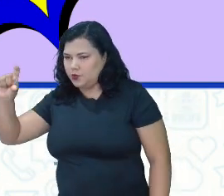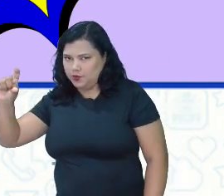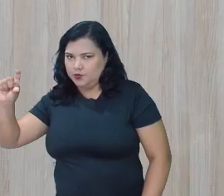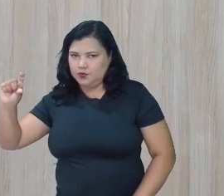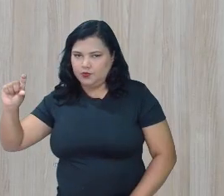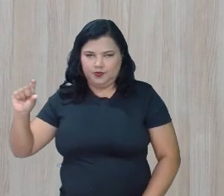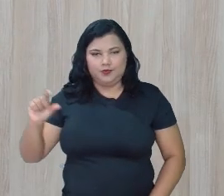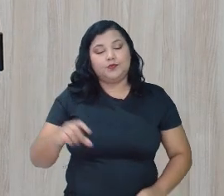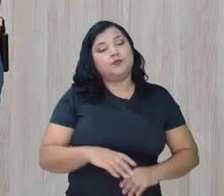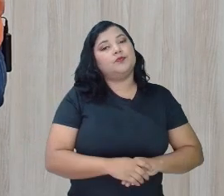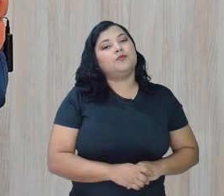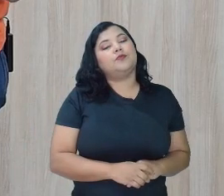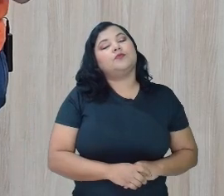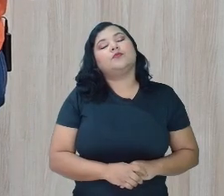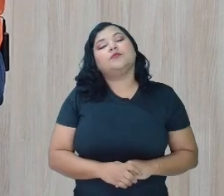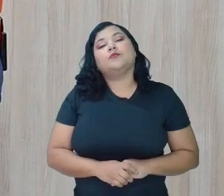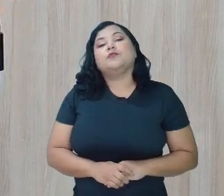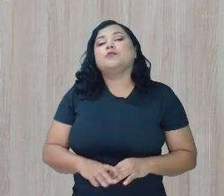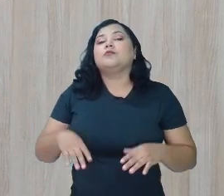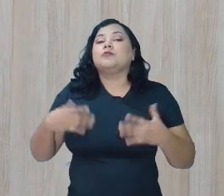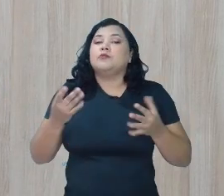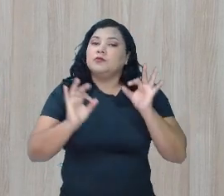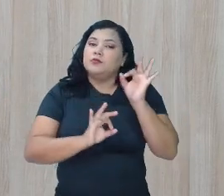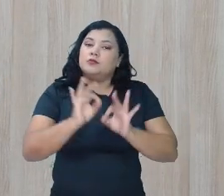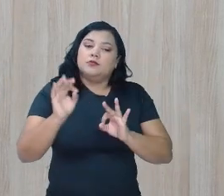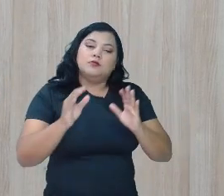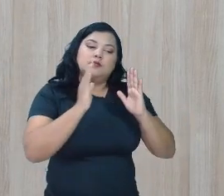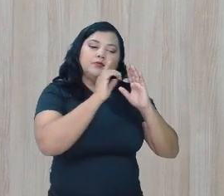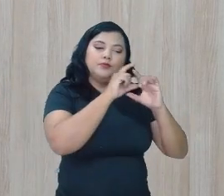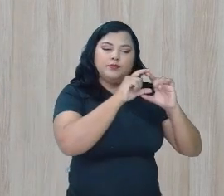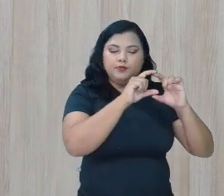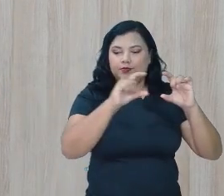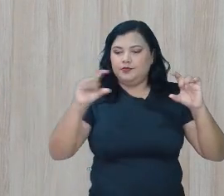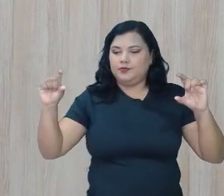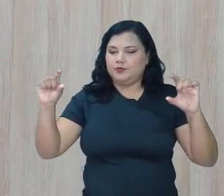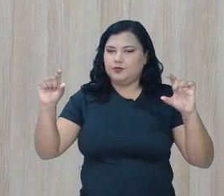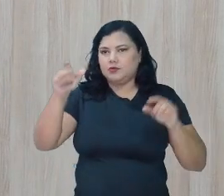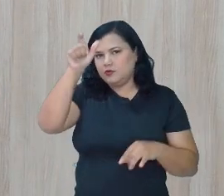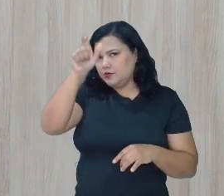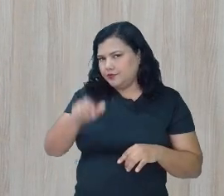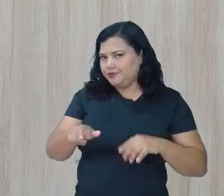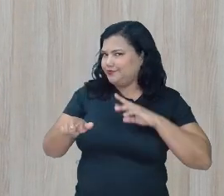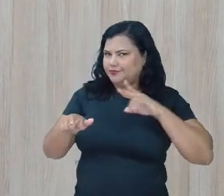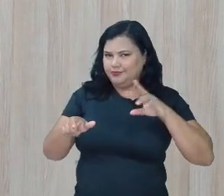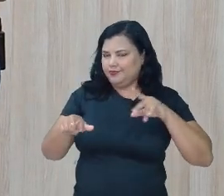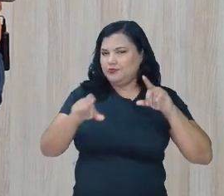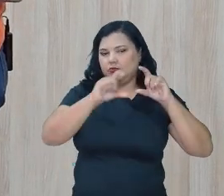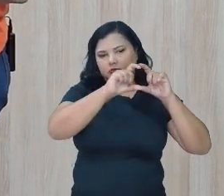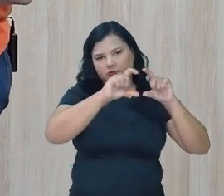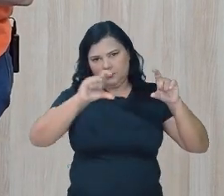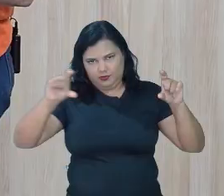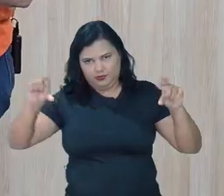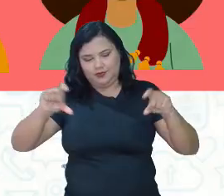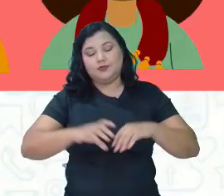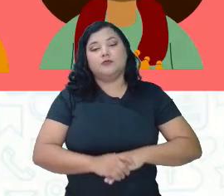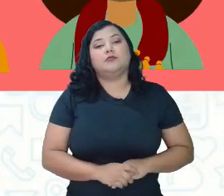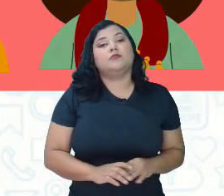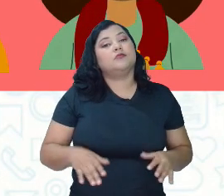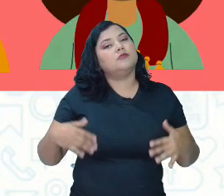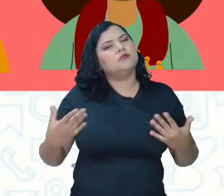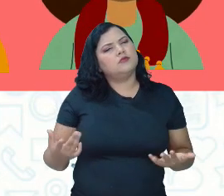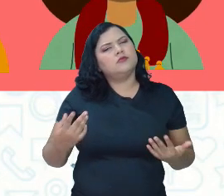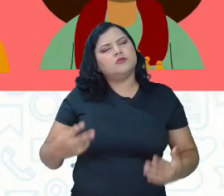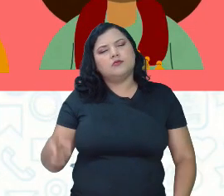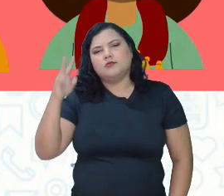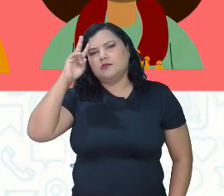quadrinhos, elas se organizam na horizontal, e não na vertical. Essas histórias,